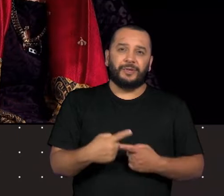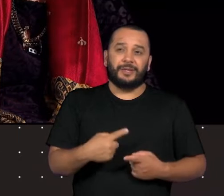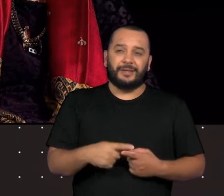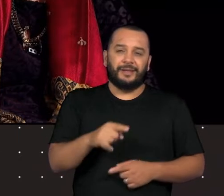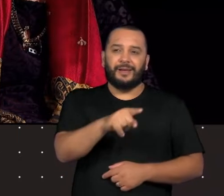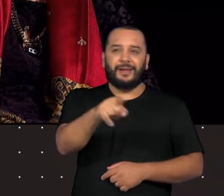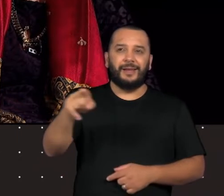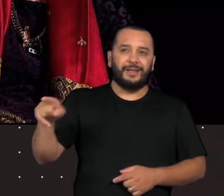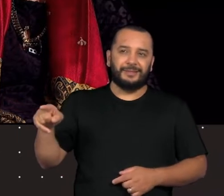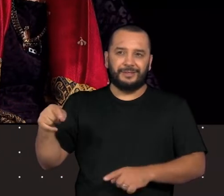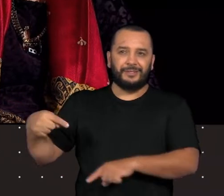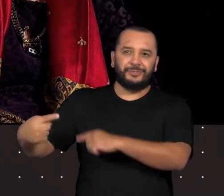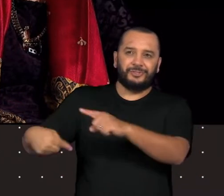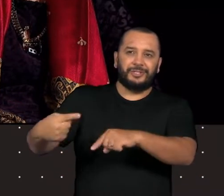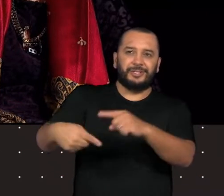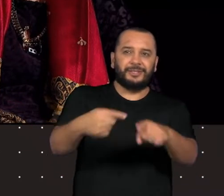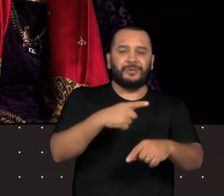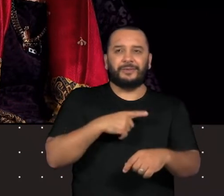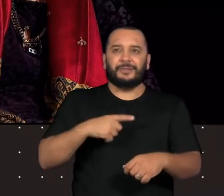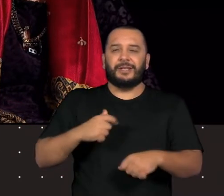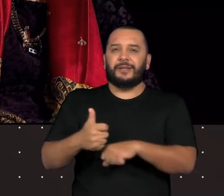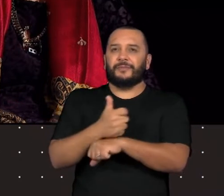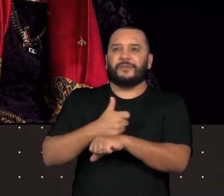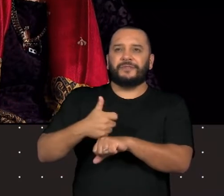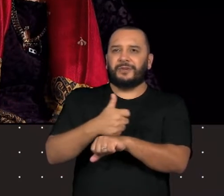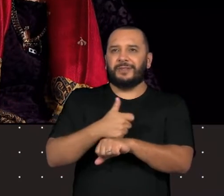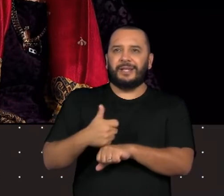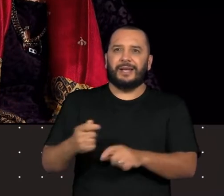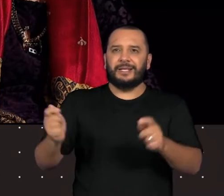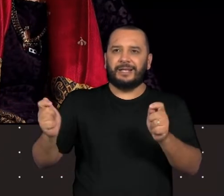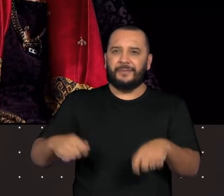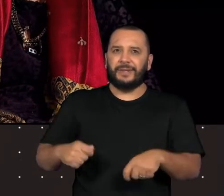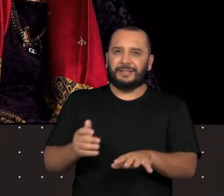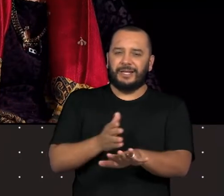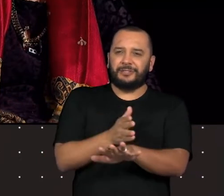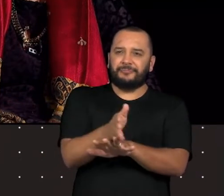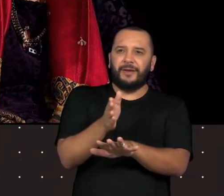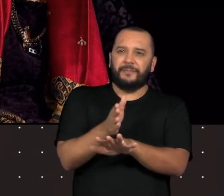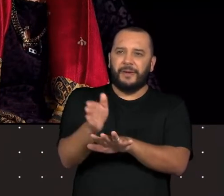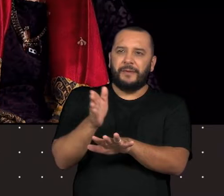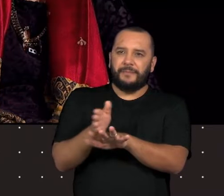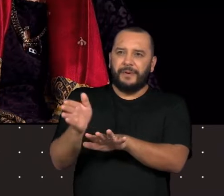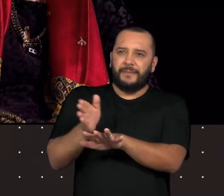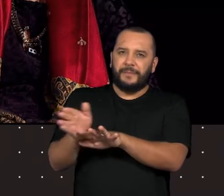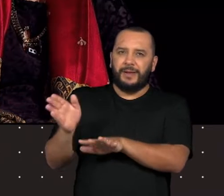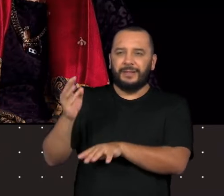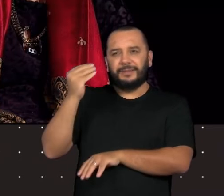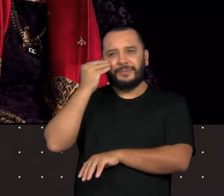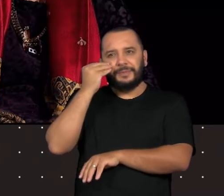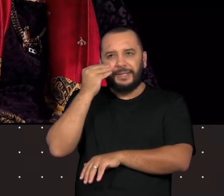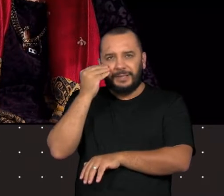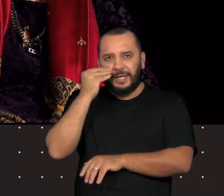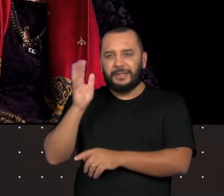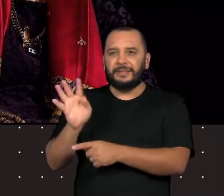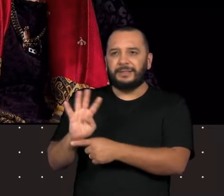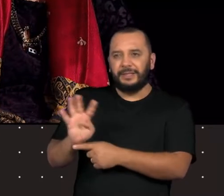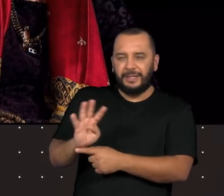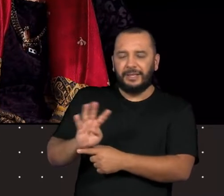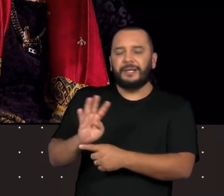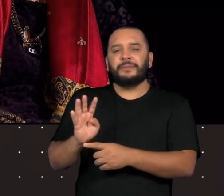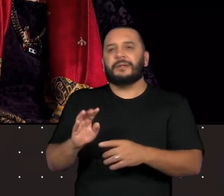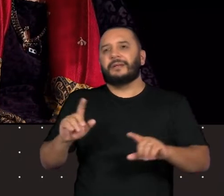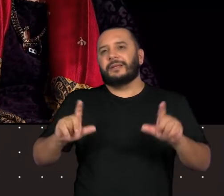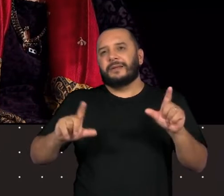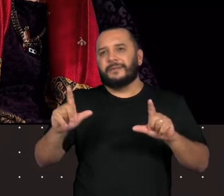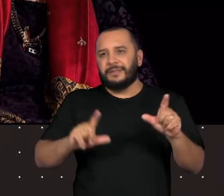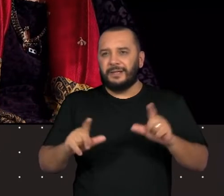produziu profissionais muito versáteis, profissionais que experimentaram o cinema, a televisão, o teatro em